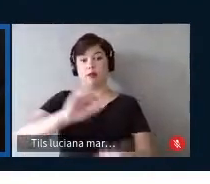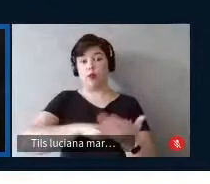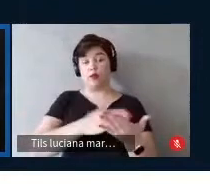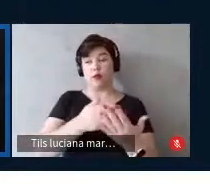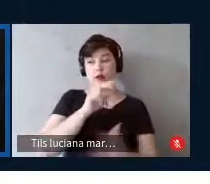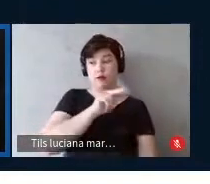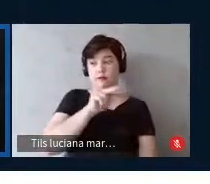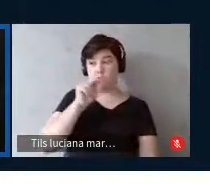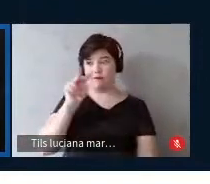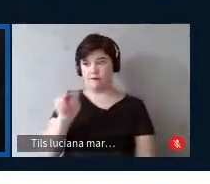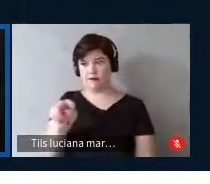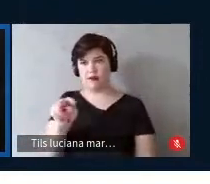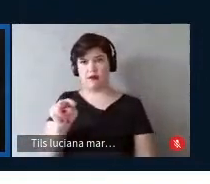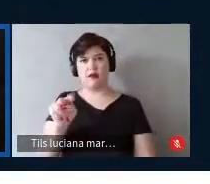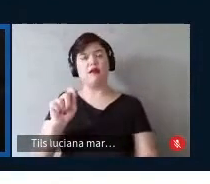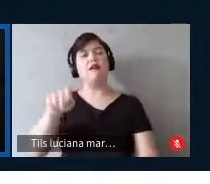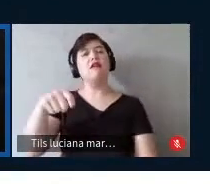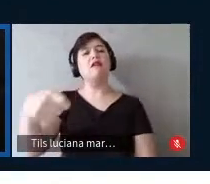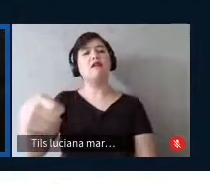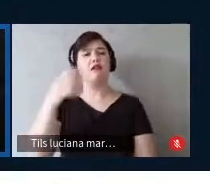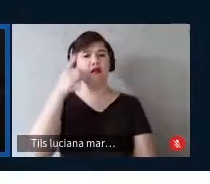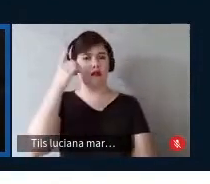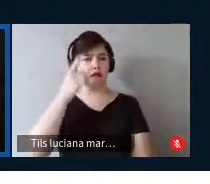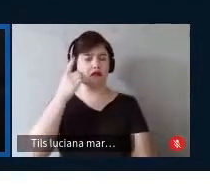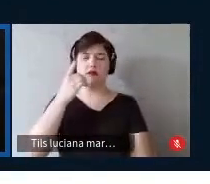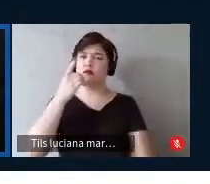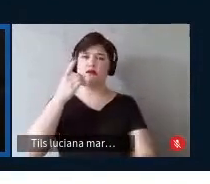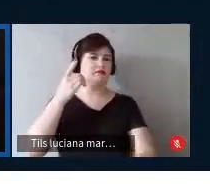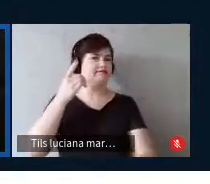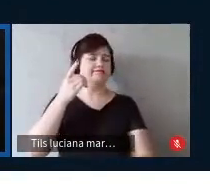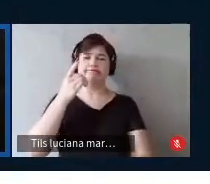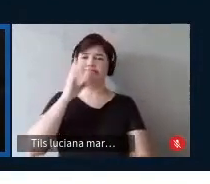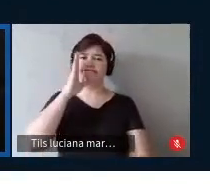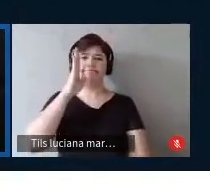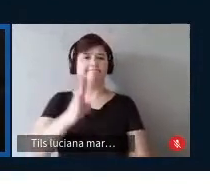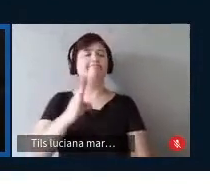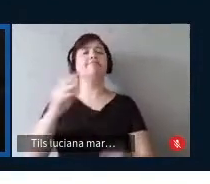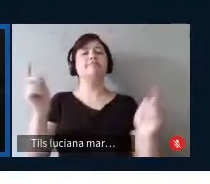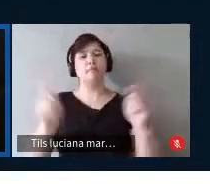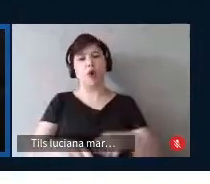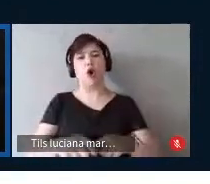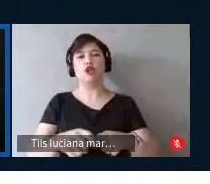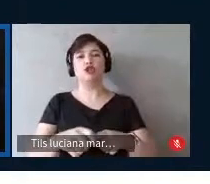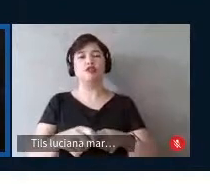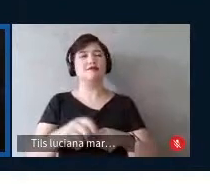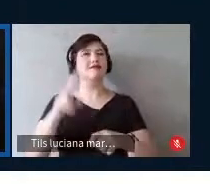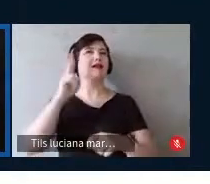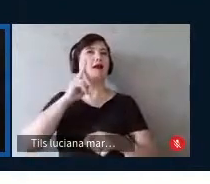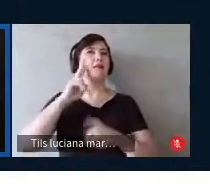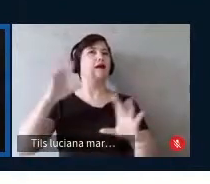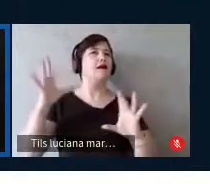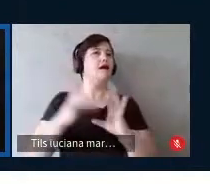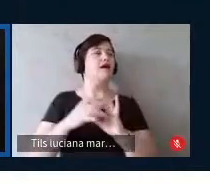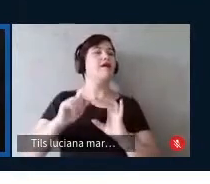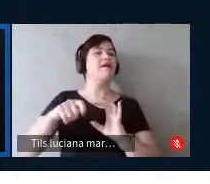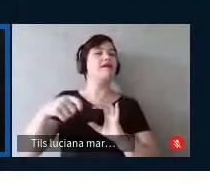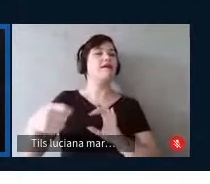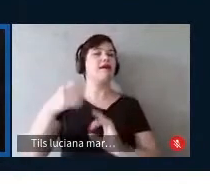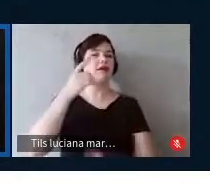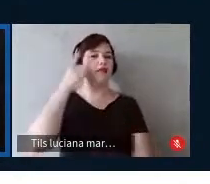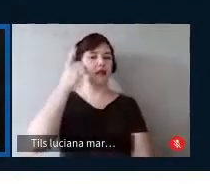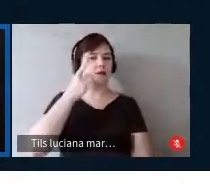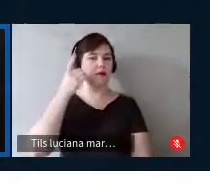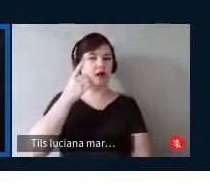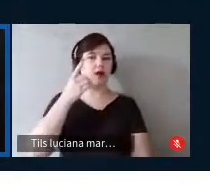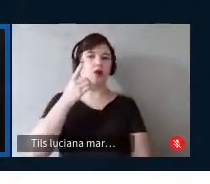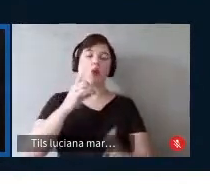é aquele parlamentar, ele automaticamente vai poder se remeter a quem é aquele parlamentar, a